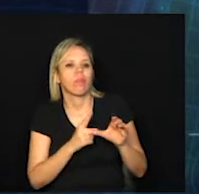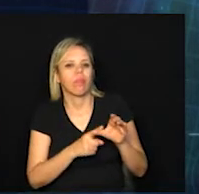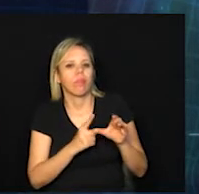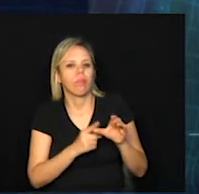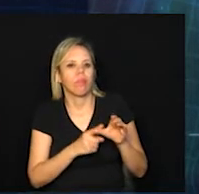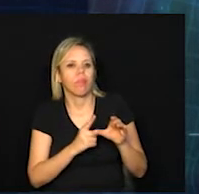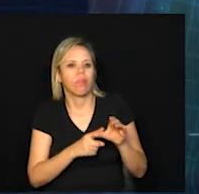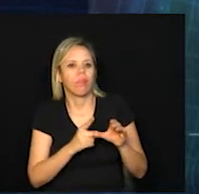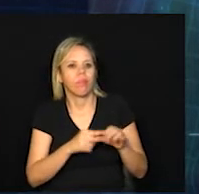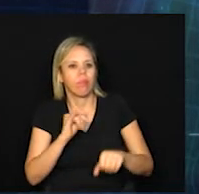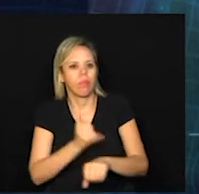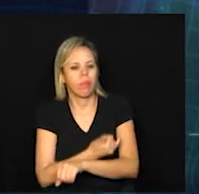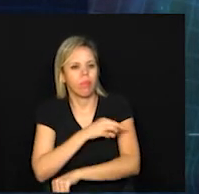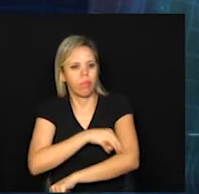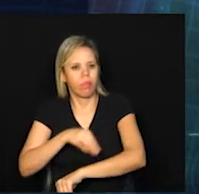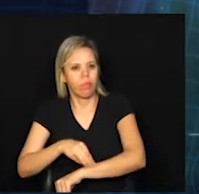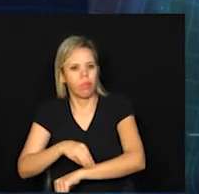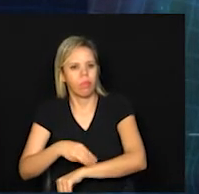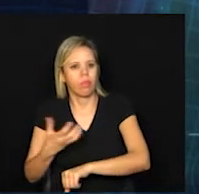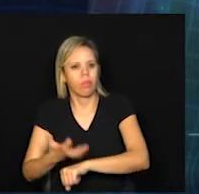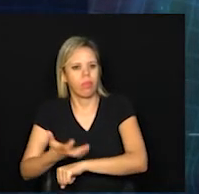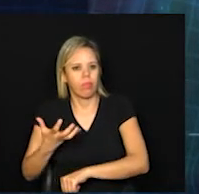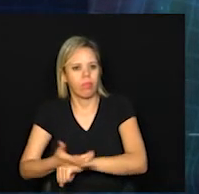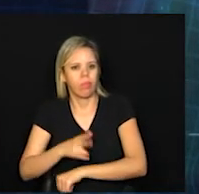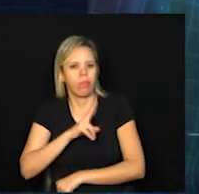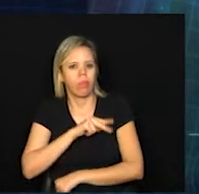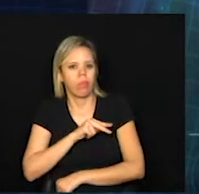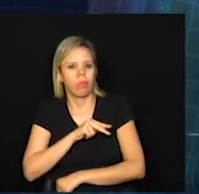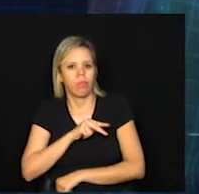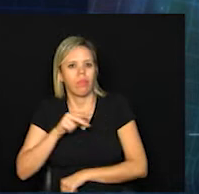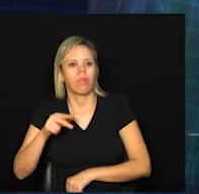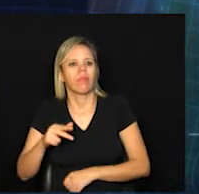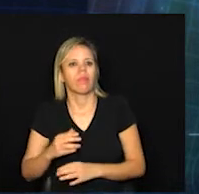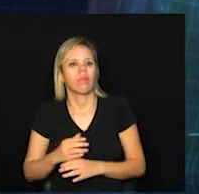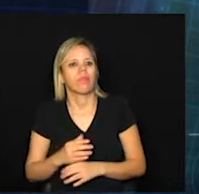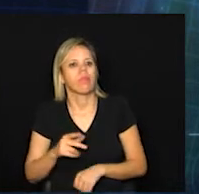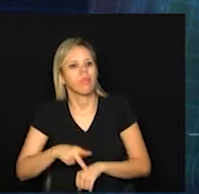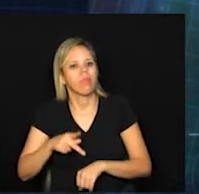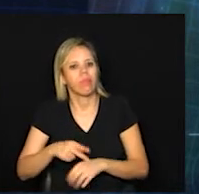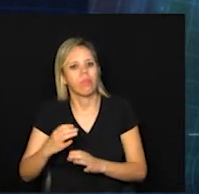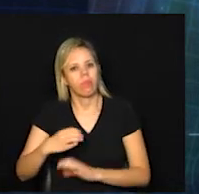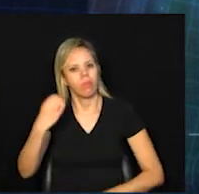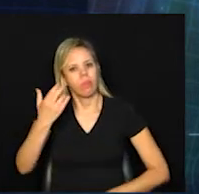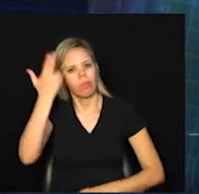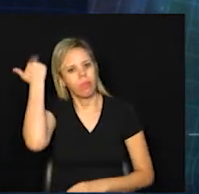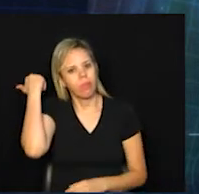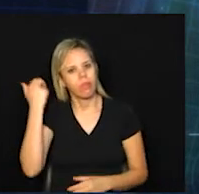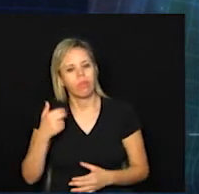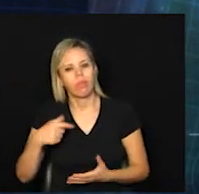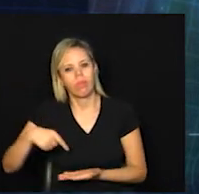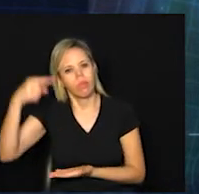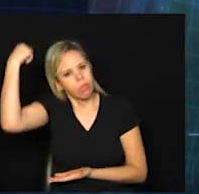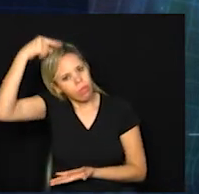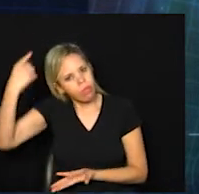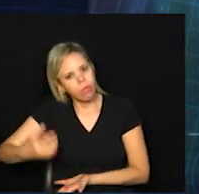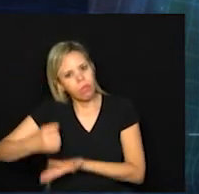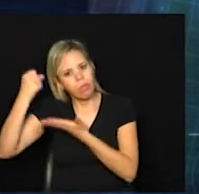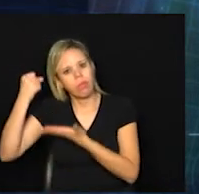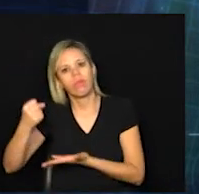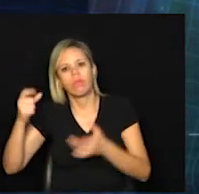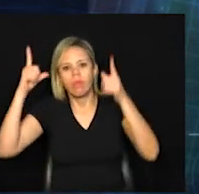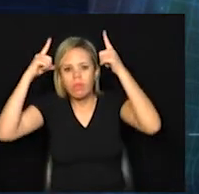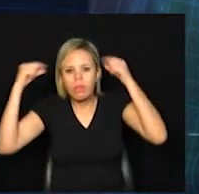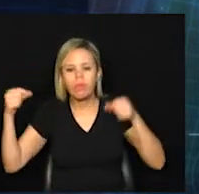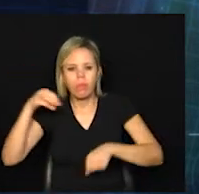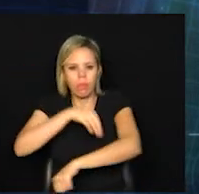aparecem Cosmópolis, Jaguariúna, Montemor, Nova Odessa, Arthur Nogueira, Pedreira, Engenheiro Coelho, Santo Antônio de